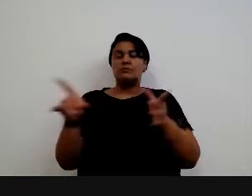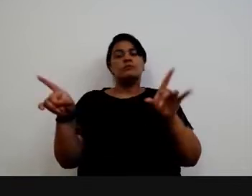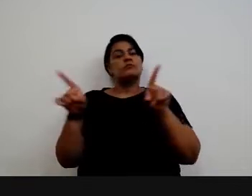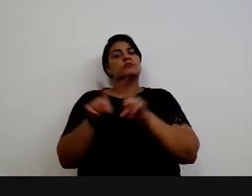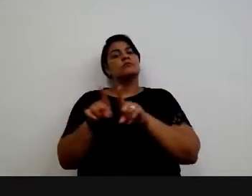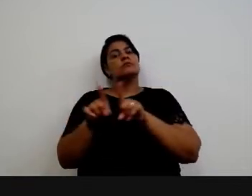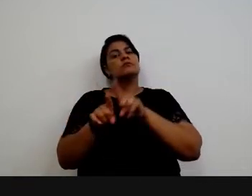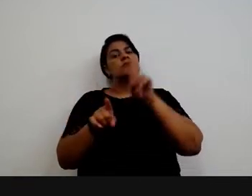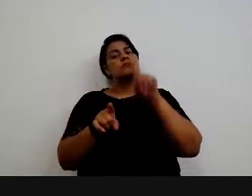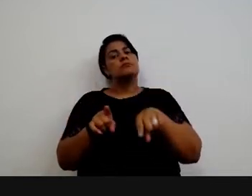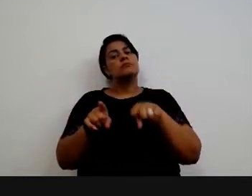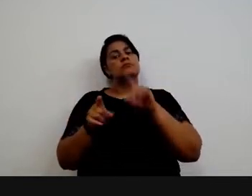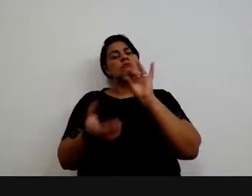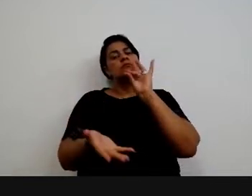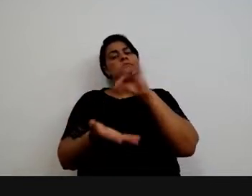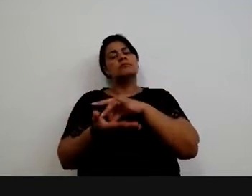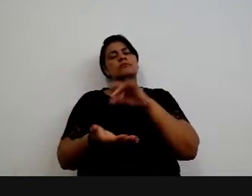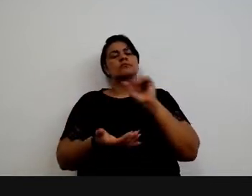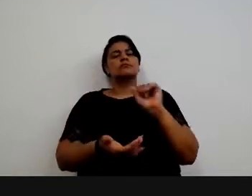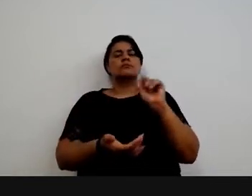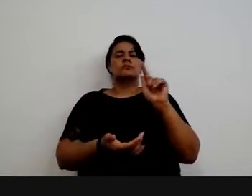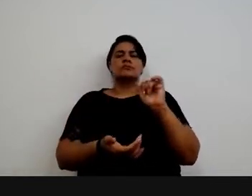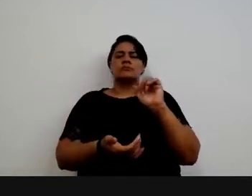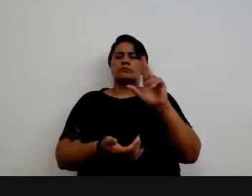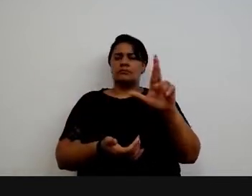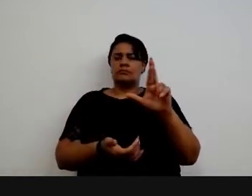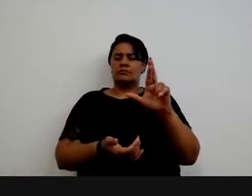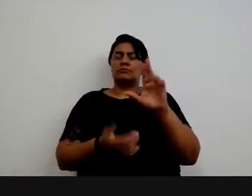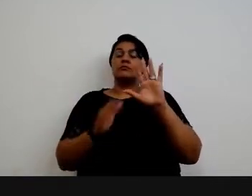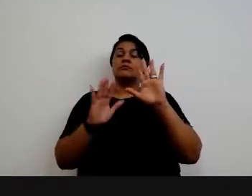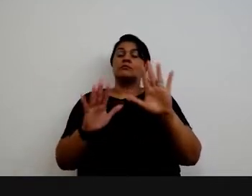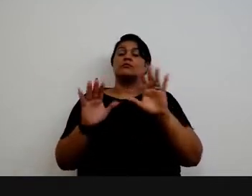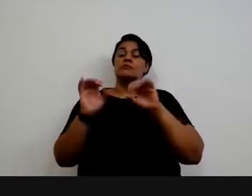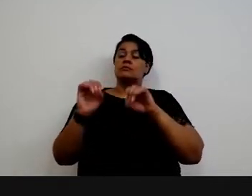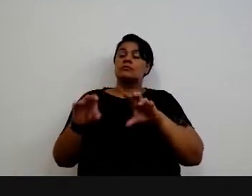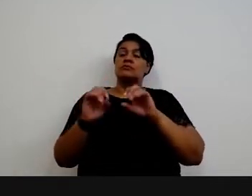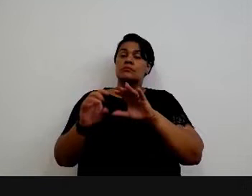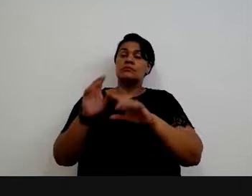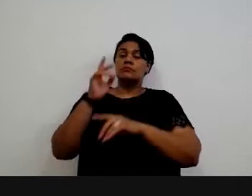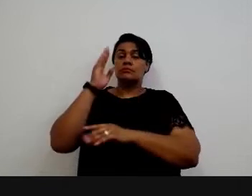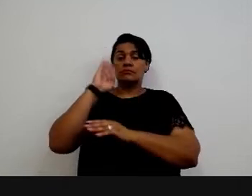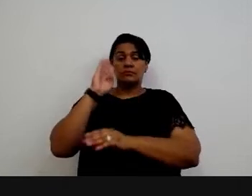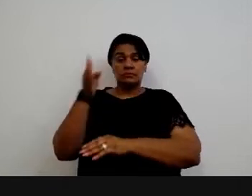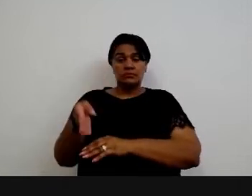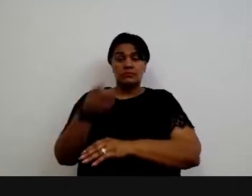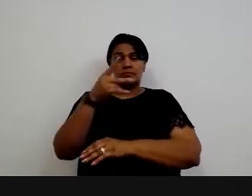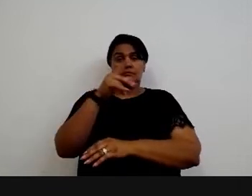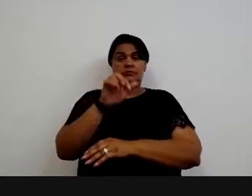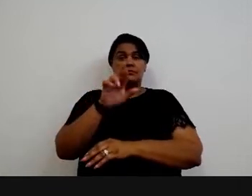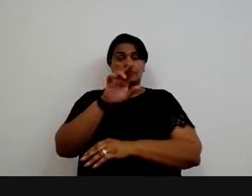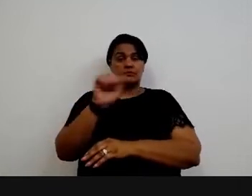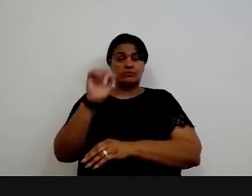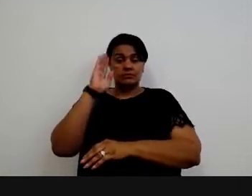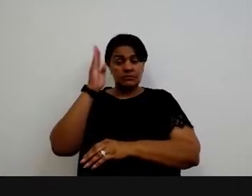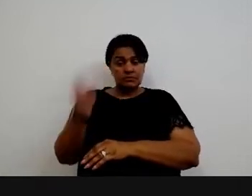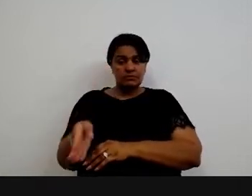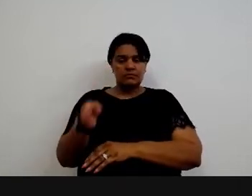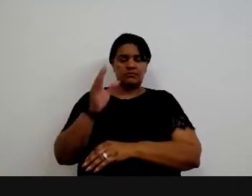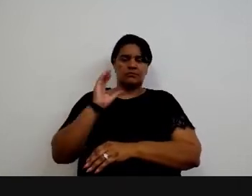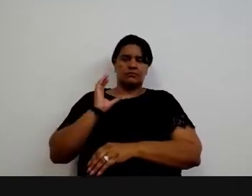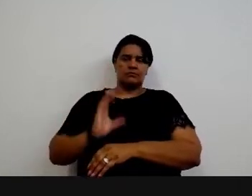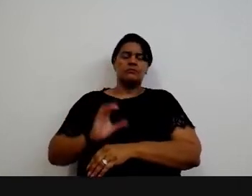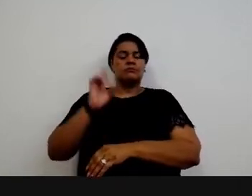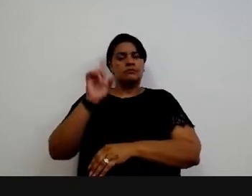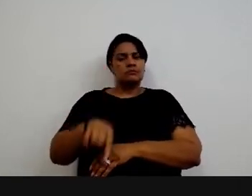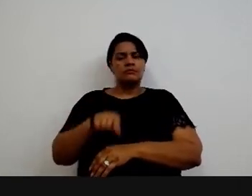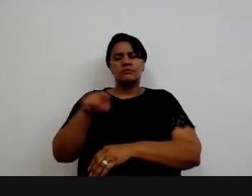o agir como cidadão. E a educação para a cidadania, que é quando você conhece, quando você pensa, quando